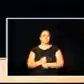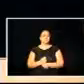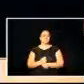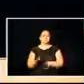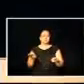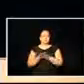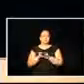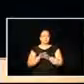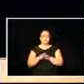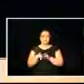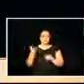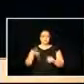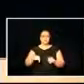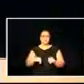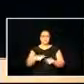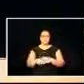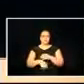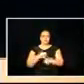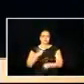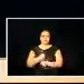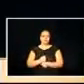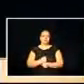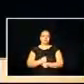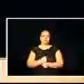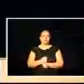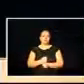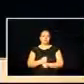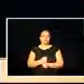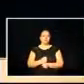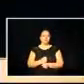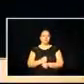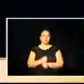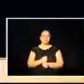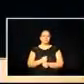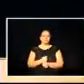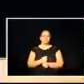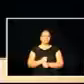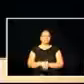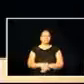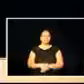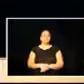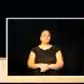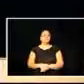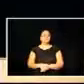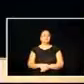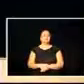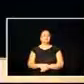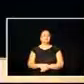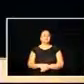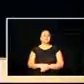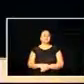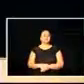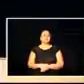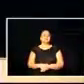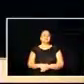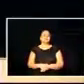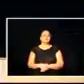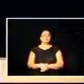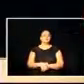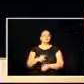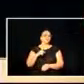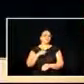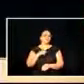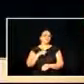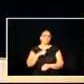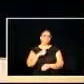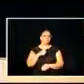pouco acentuada com relação aos cargos de confiança, até porque uma das primeiras ações que houve,